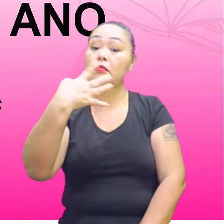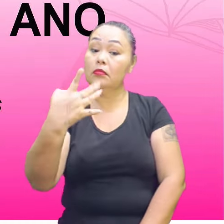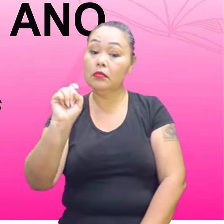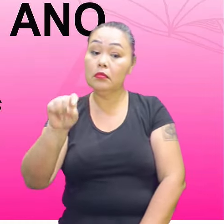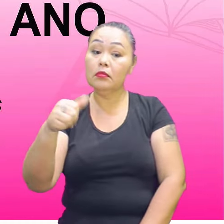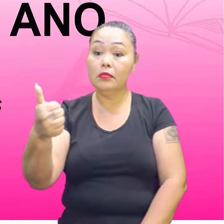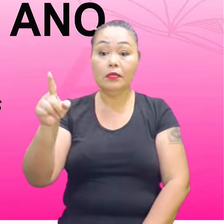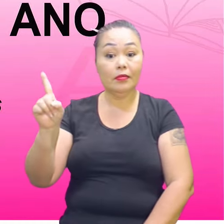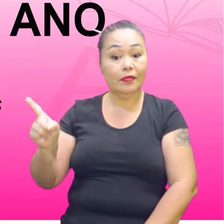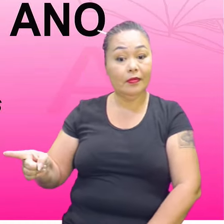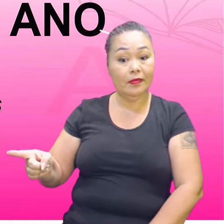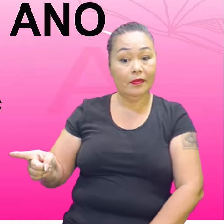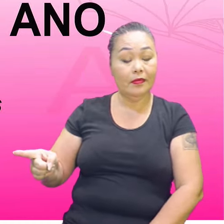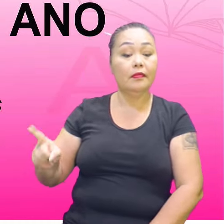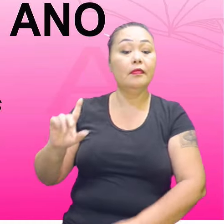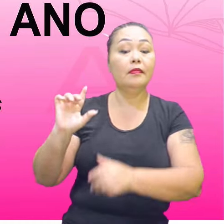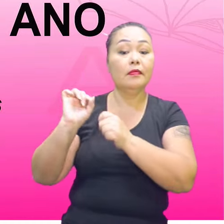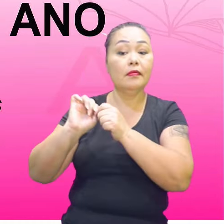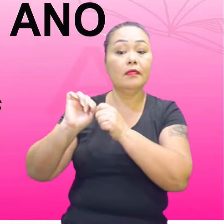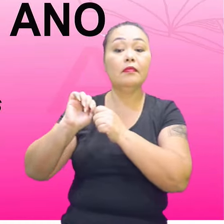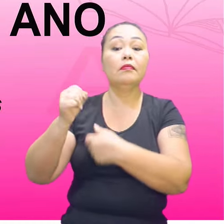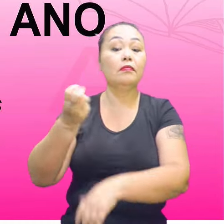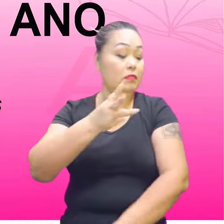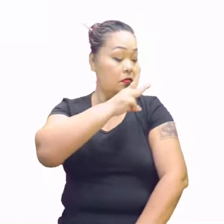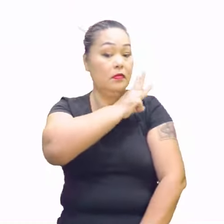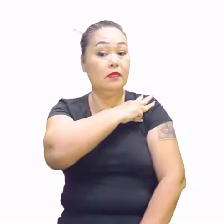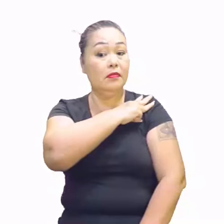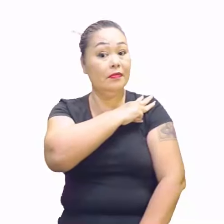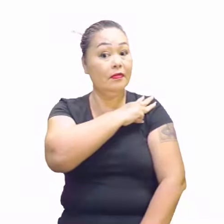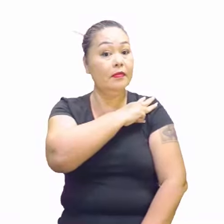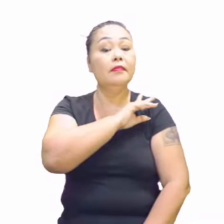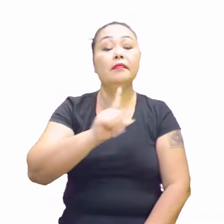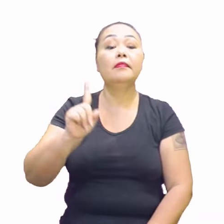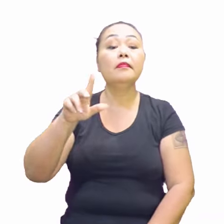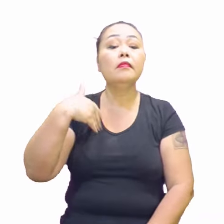54.1. Olha só, português terceiro ano.